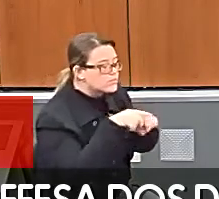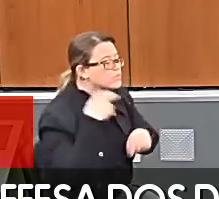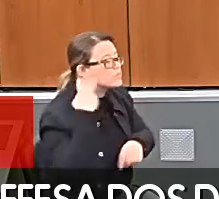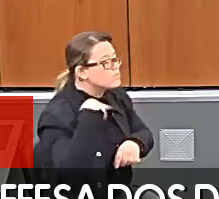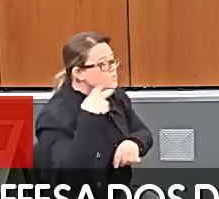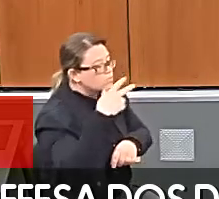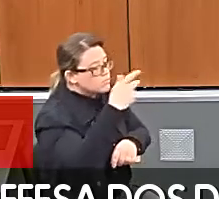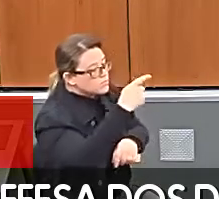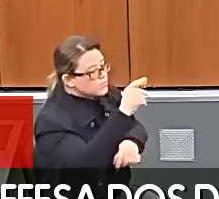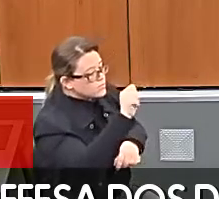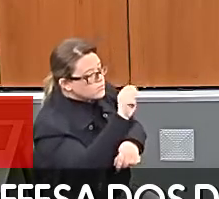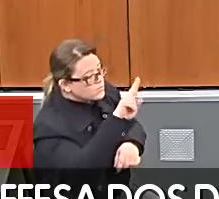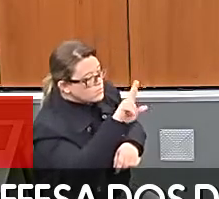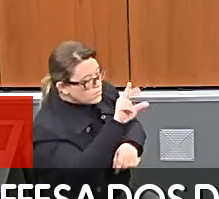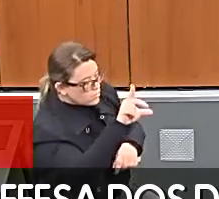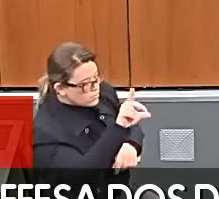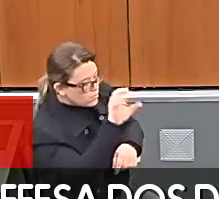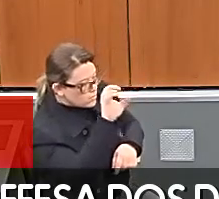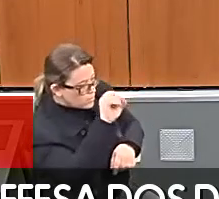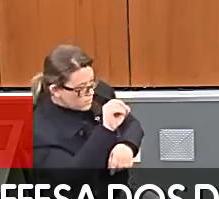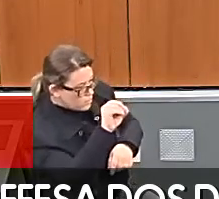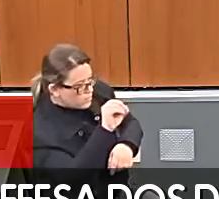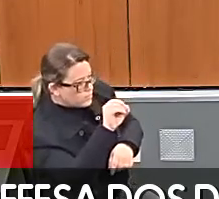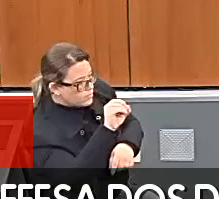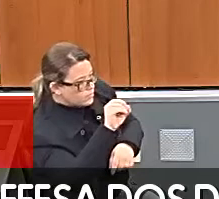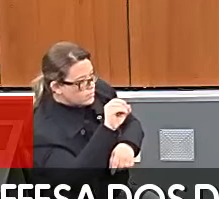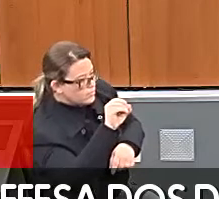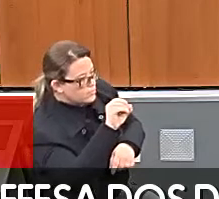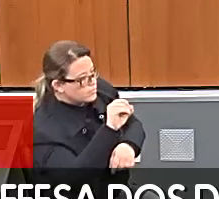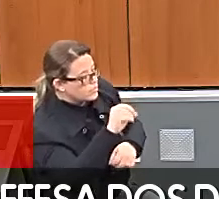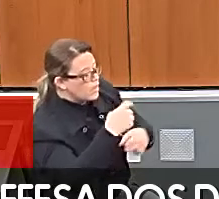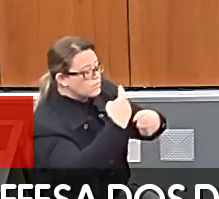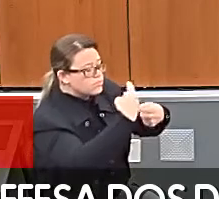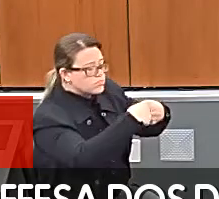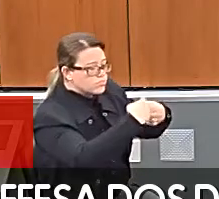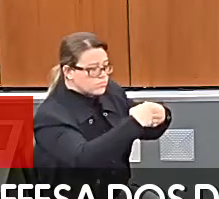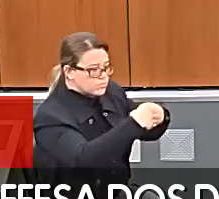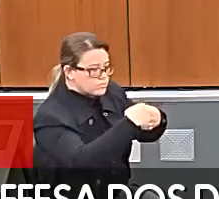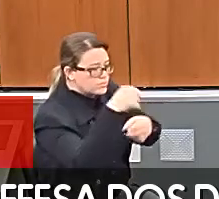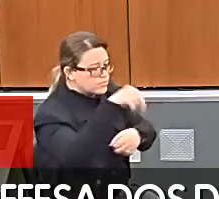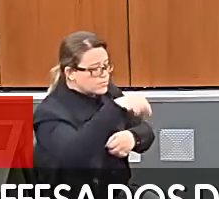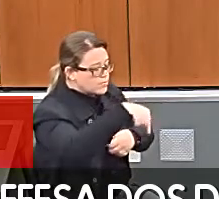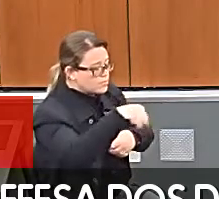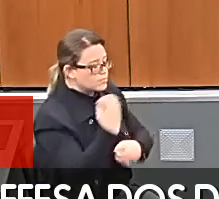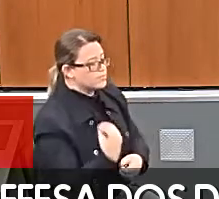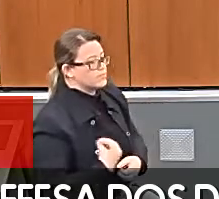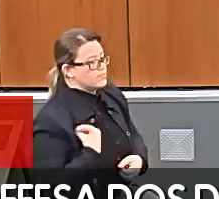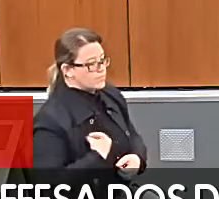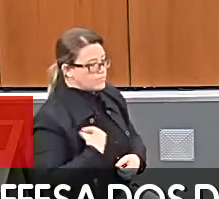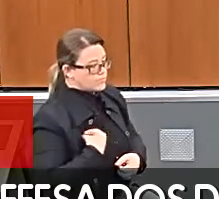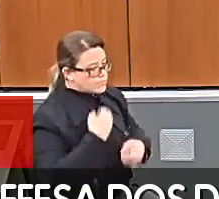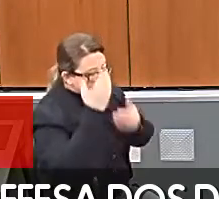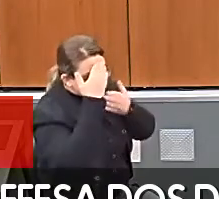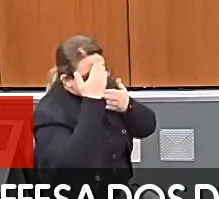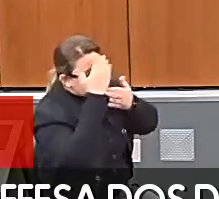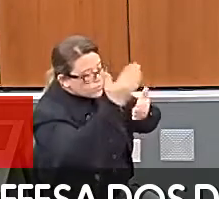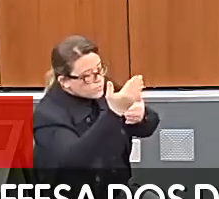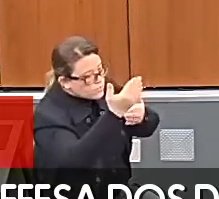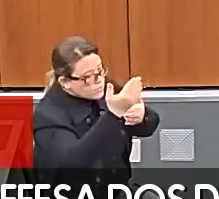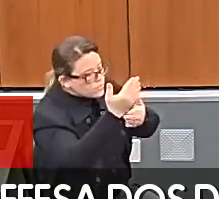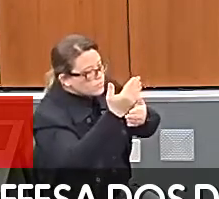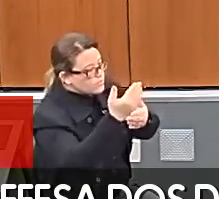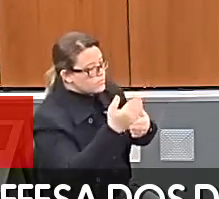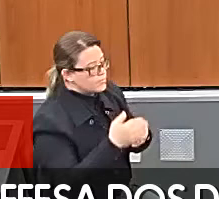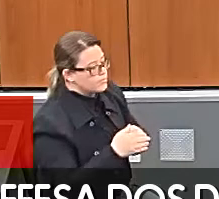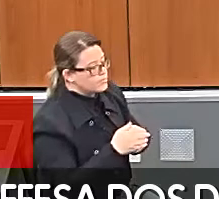Henrique, como também Luiz Cláudio, os quatro vereadores de Itamonte presente. Muito obrigado a vocês por estarem fazendo parte